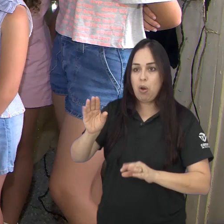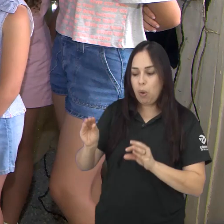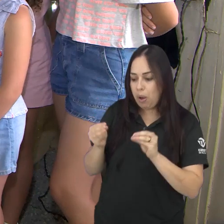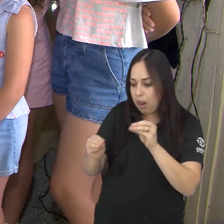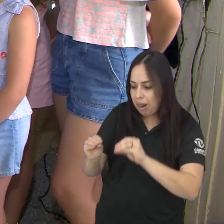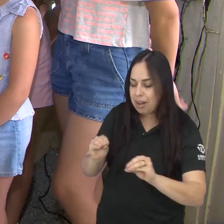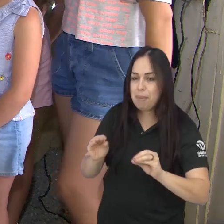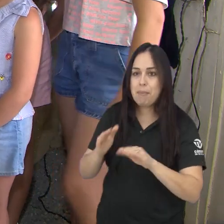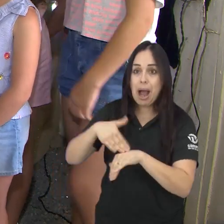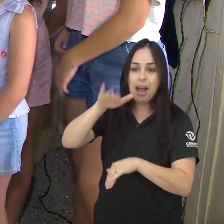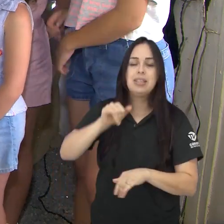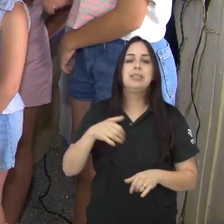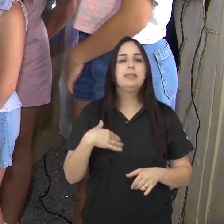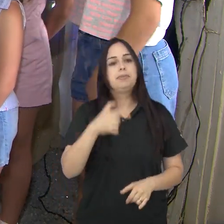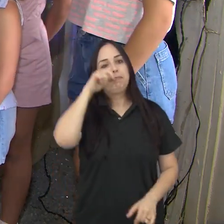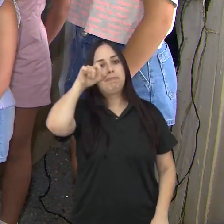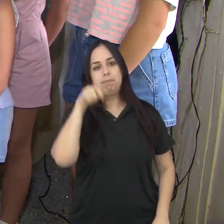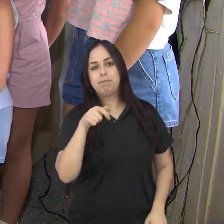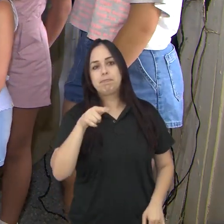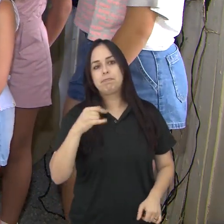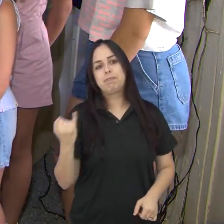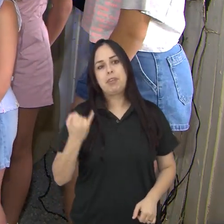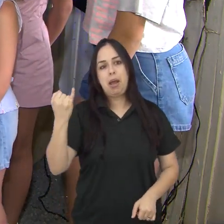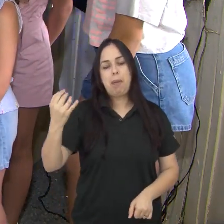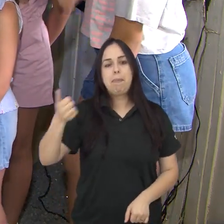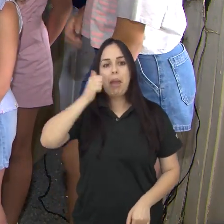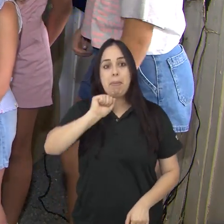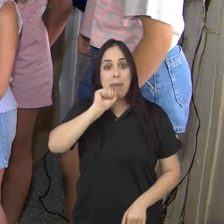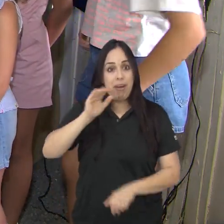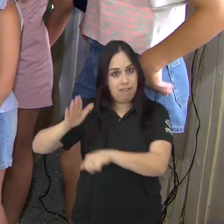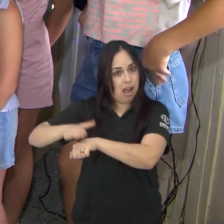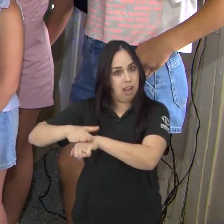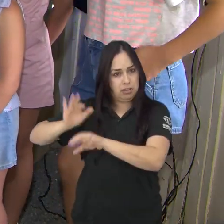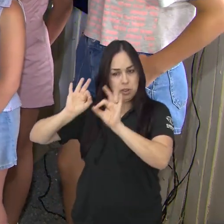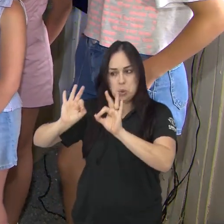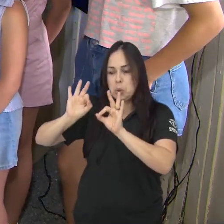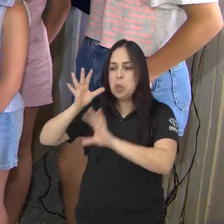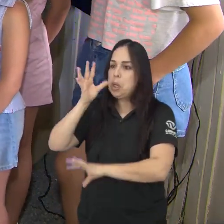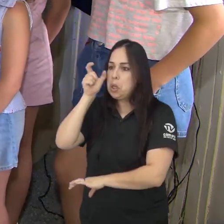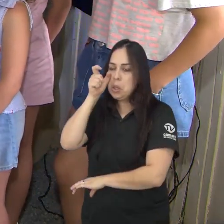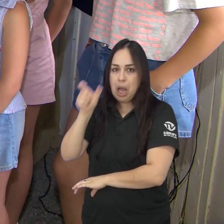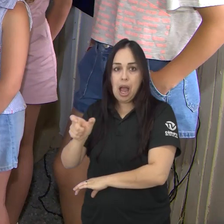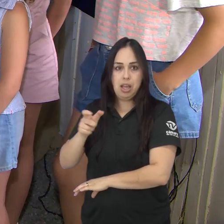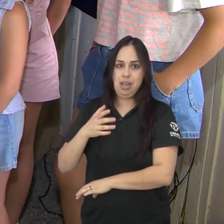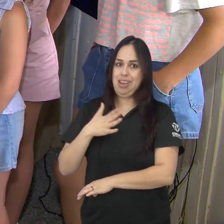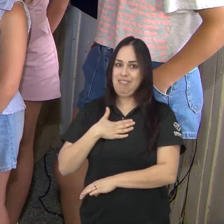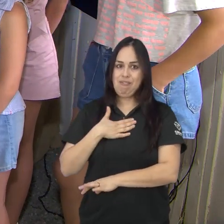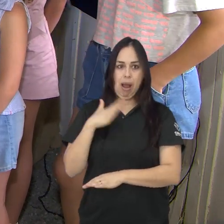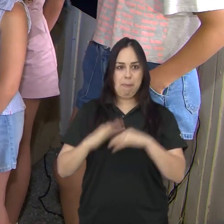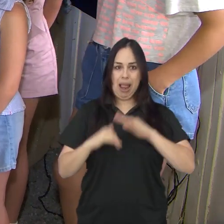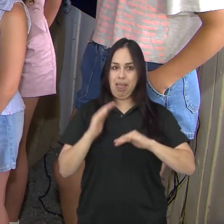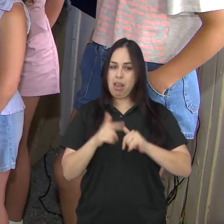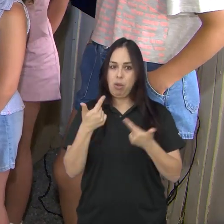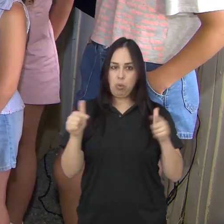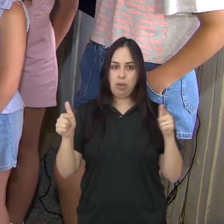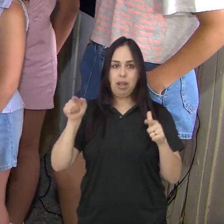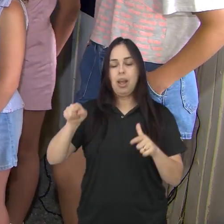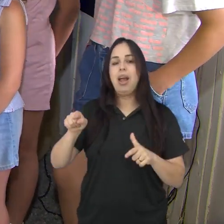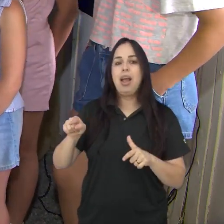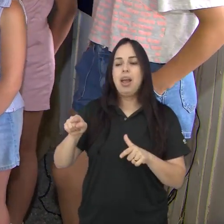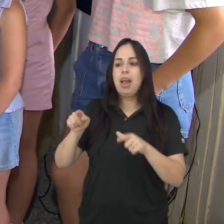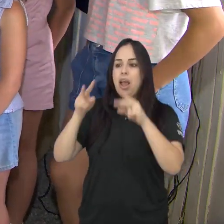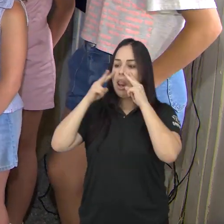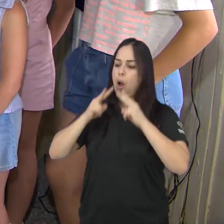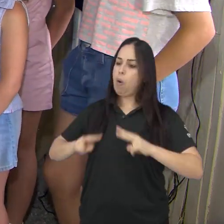essas informações. Sim. Agora, uma coisa que eu acho muito interessante que a minha mãe faz, e eu não tenho essa habilidade de